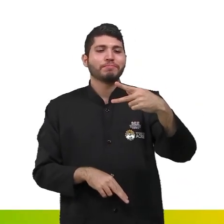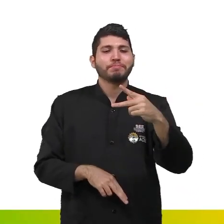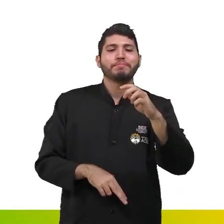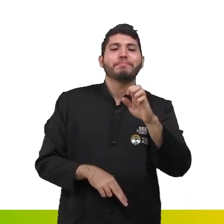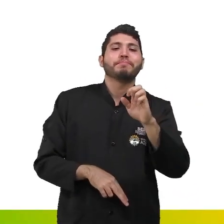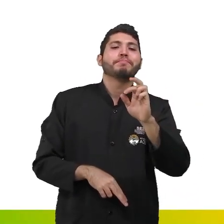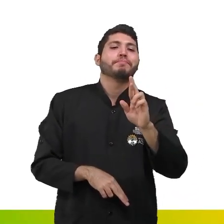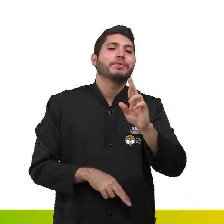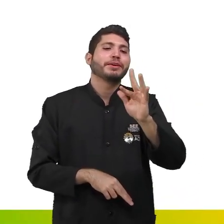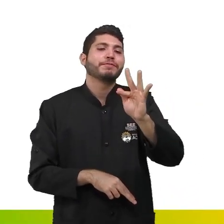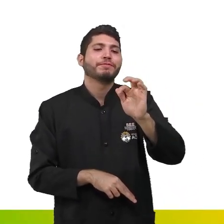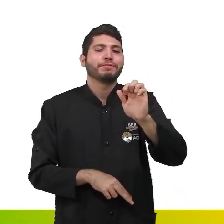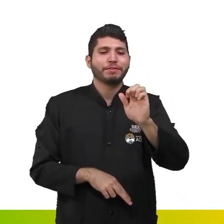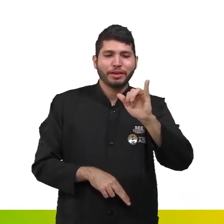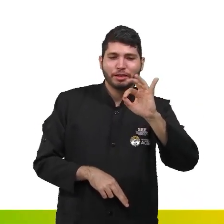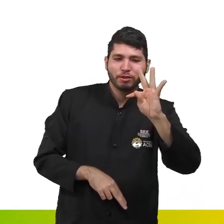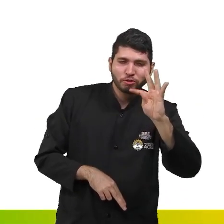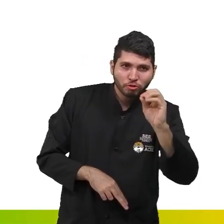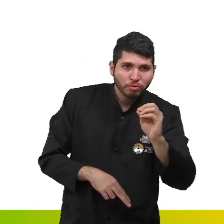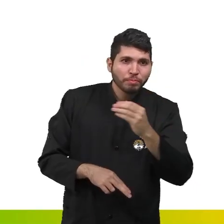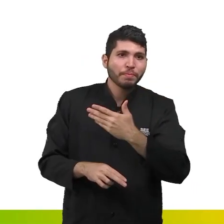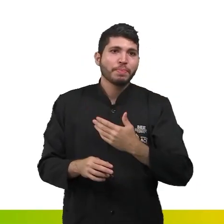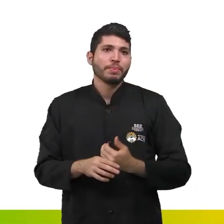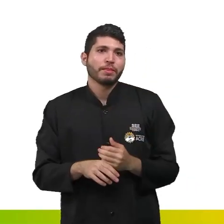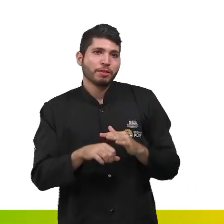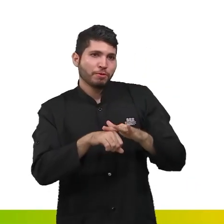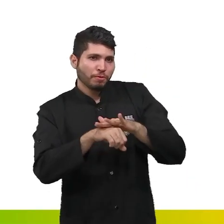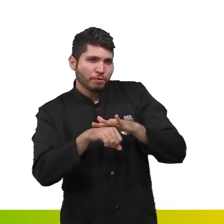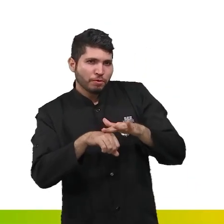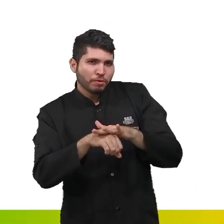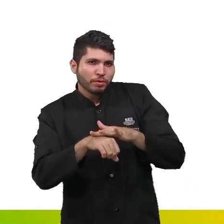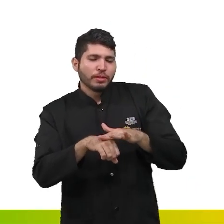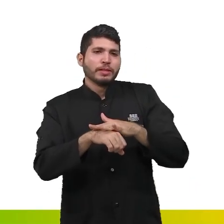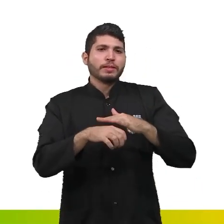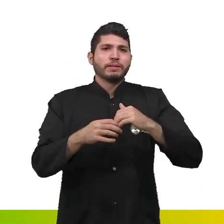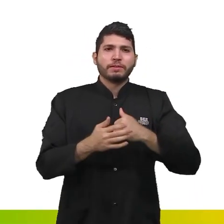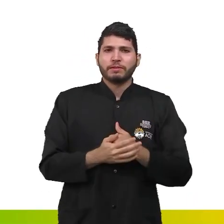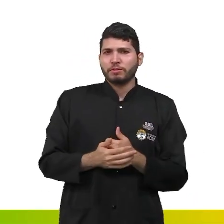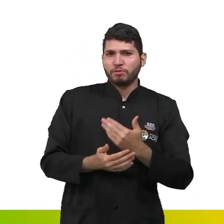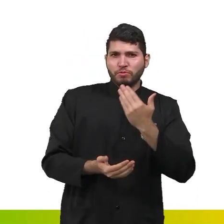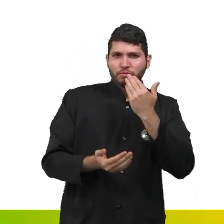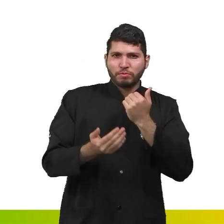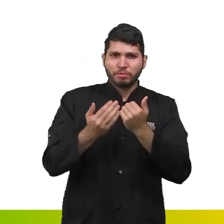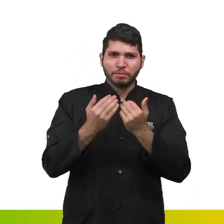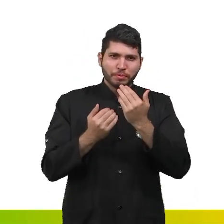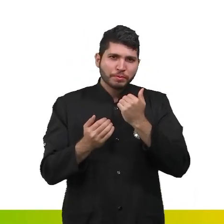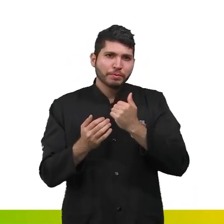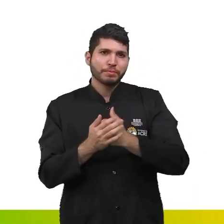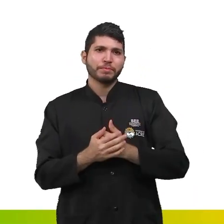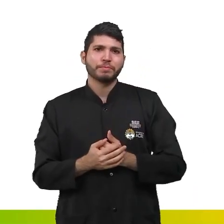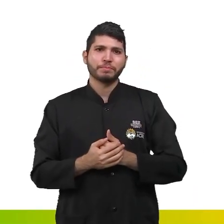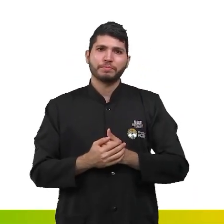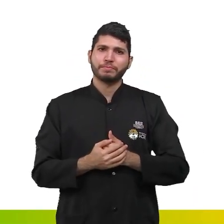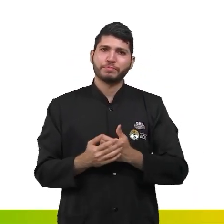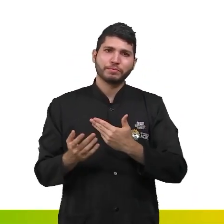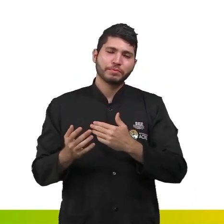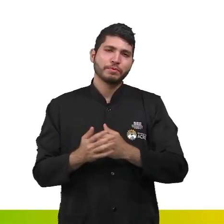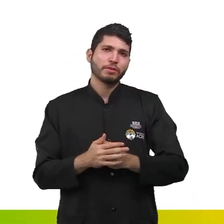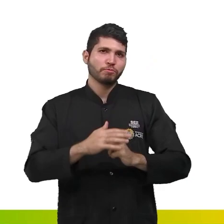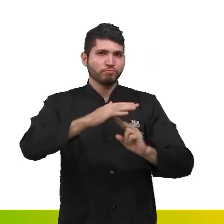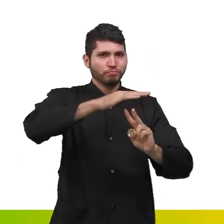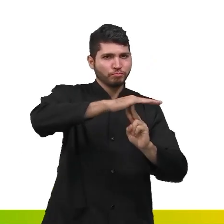Charlaban durante horas, mientras comiam pipas no parque, ou seja, elas conversavam, né,